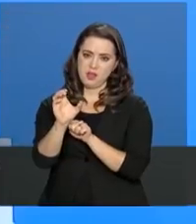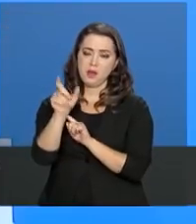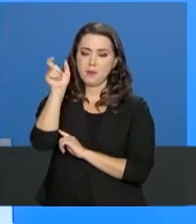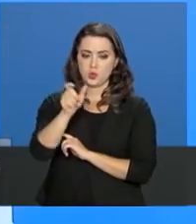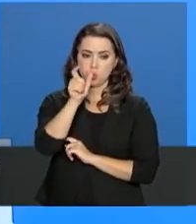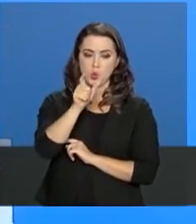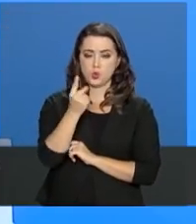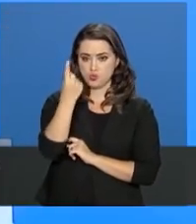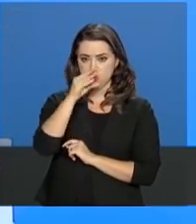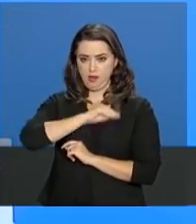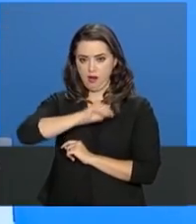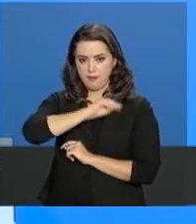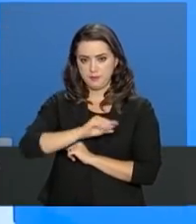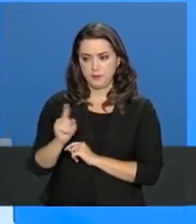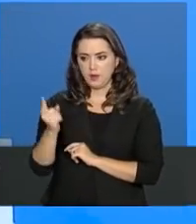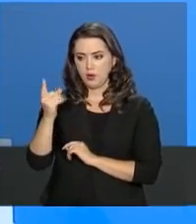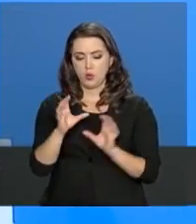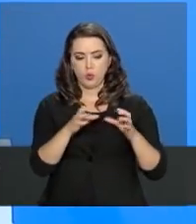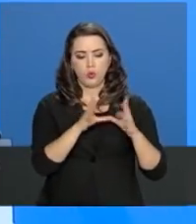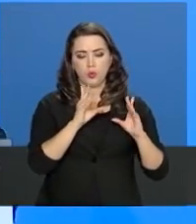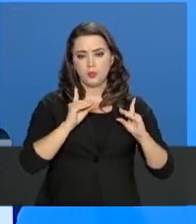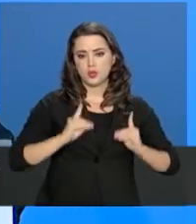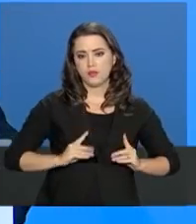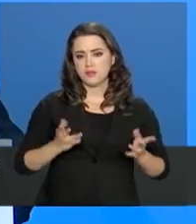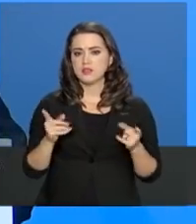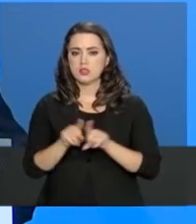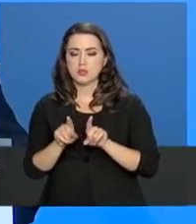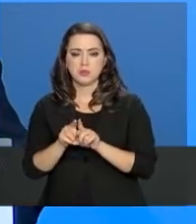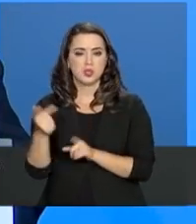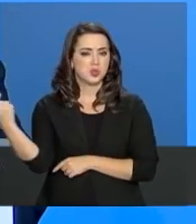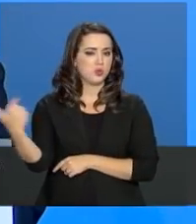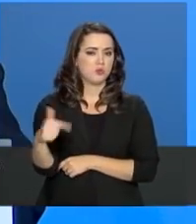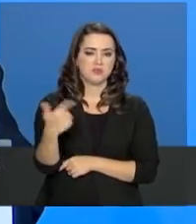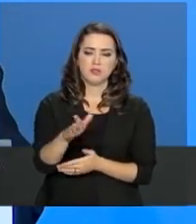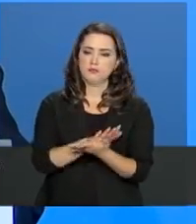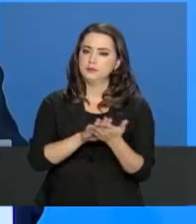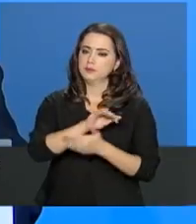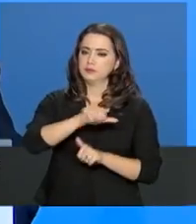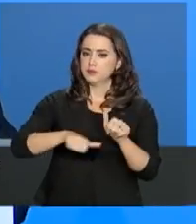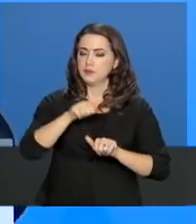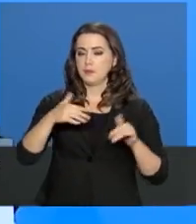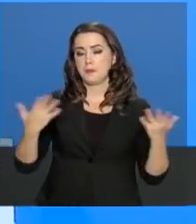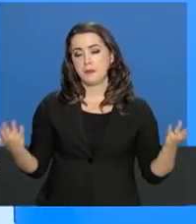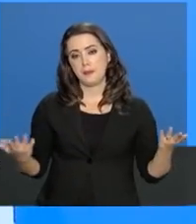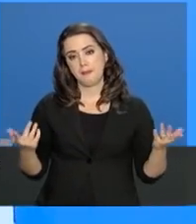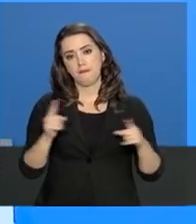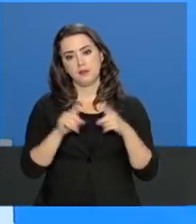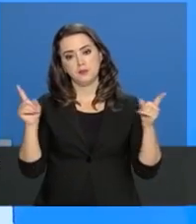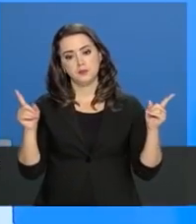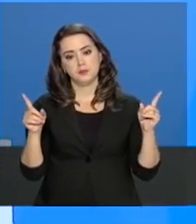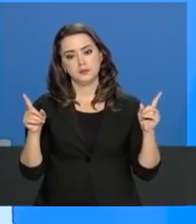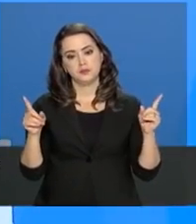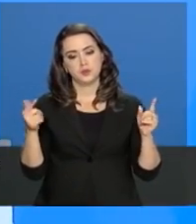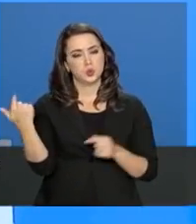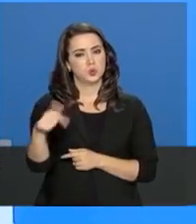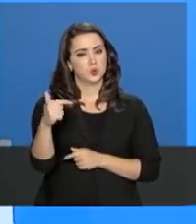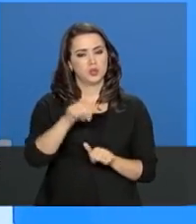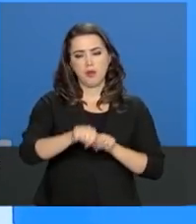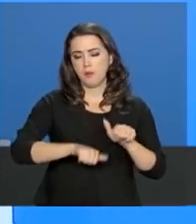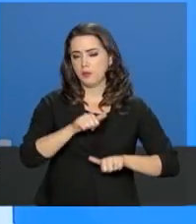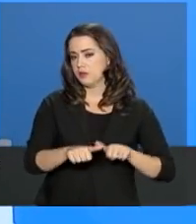salário mínimo não é de um lado pega deficiente de outro lado não há alteração nenhuma nessa matéria por outro lado da alteração